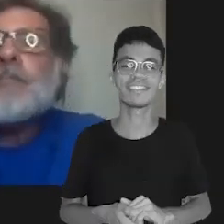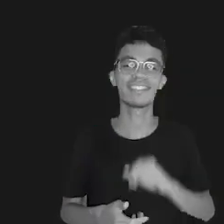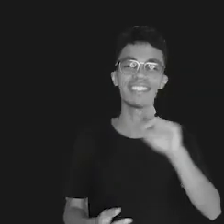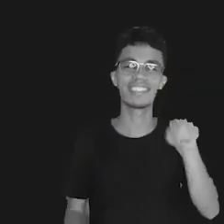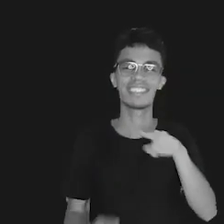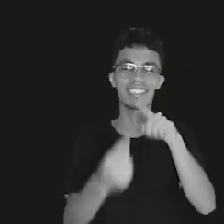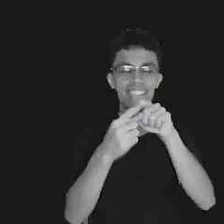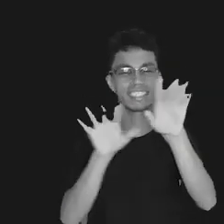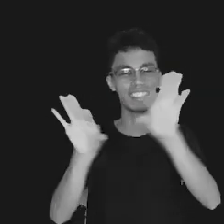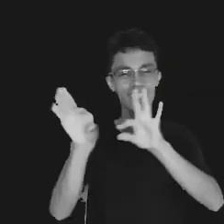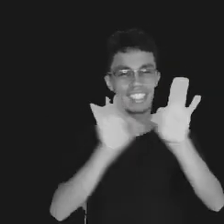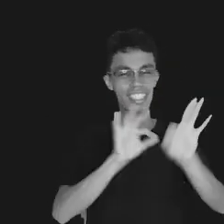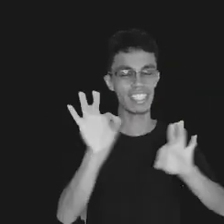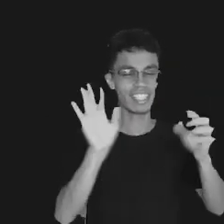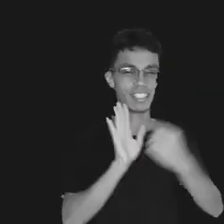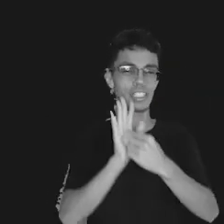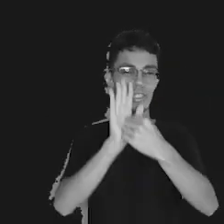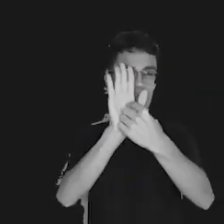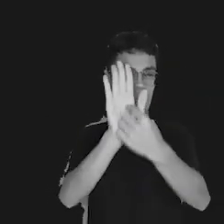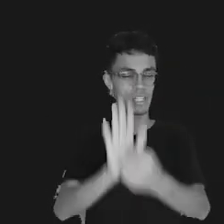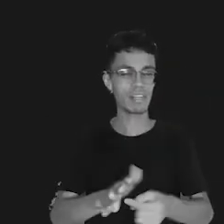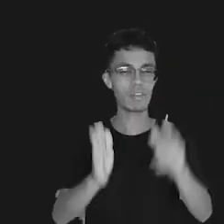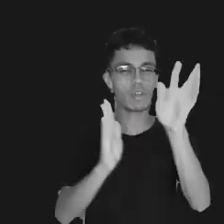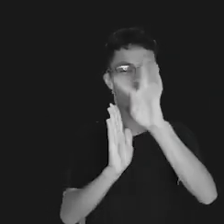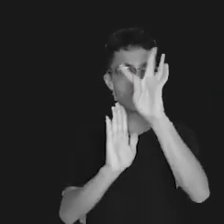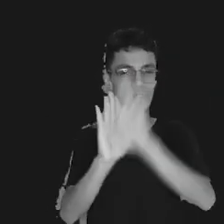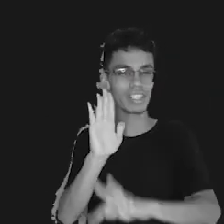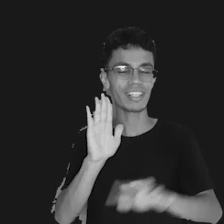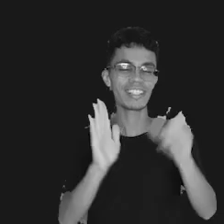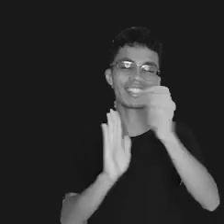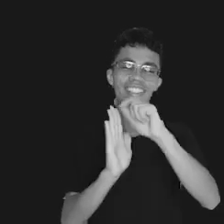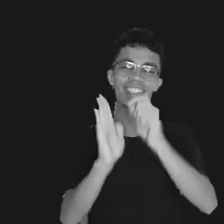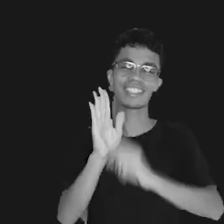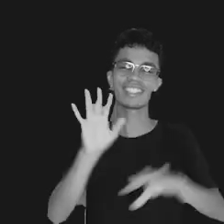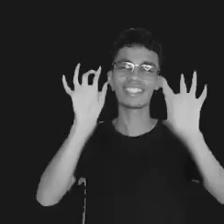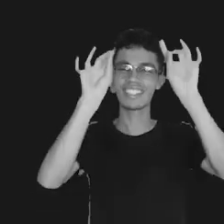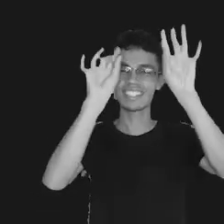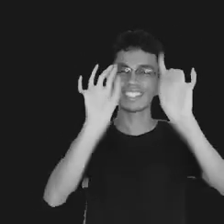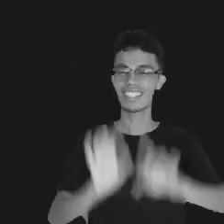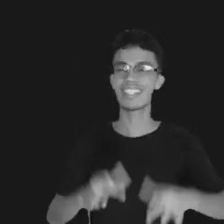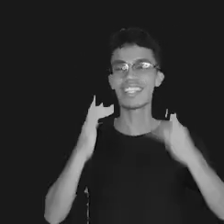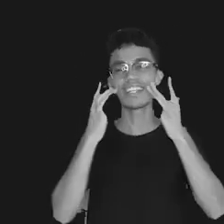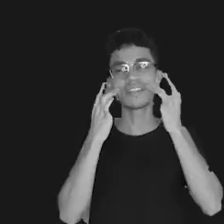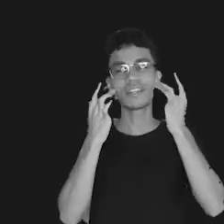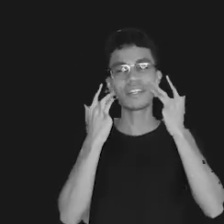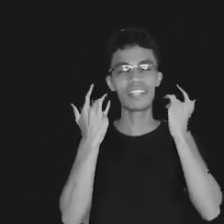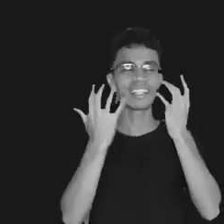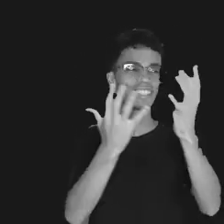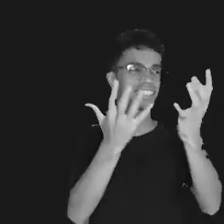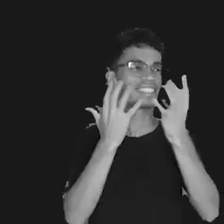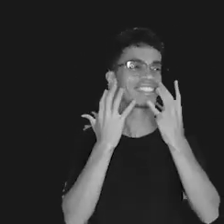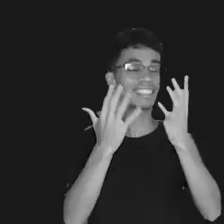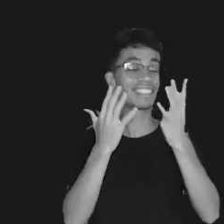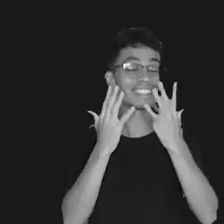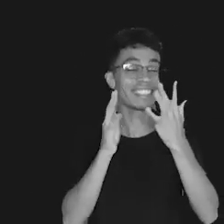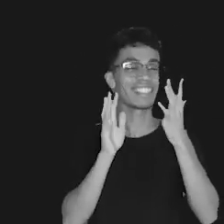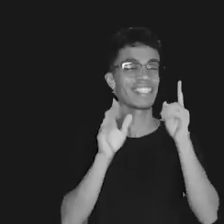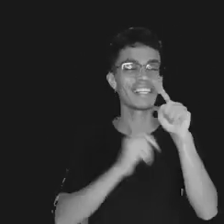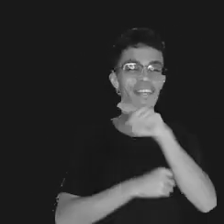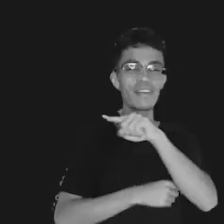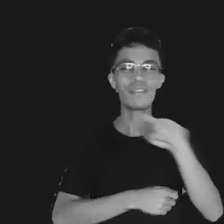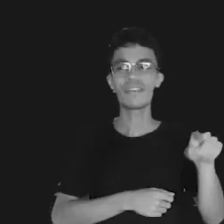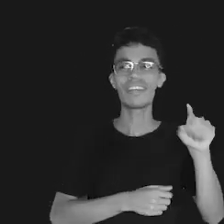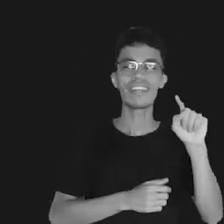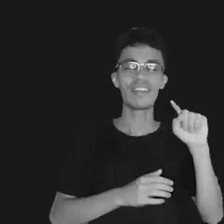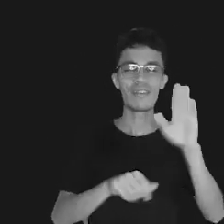objetivo desse projeto é trazer à tona esses textos que ela escreveu especialmente para o teatro, que ela queria muito ver encenados.